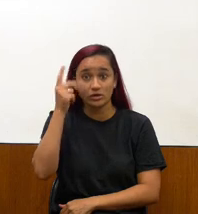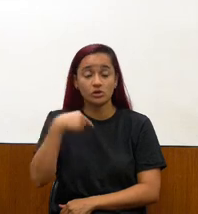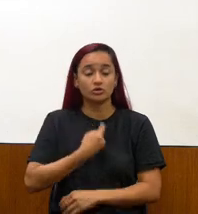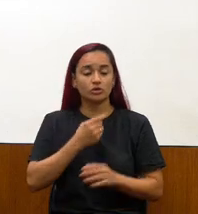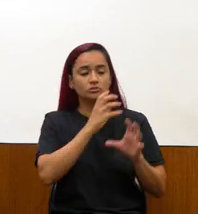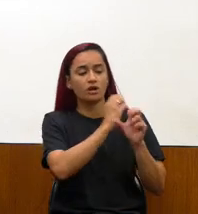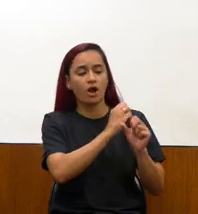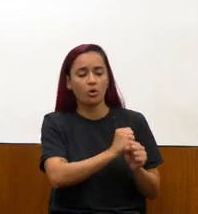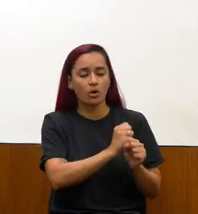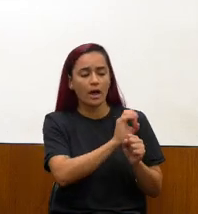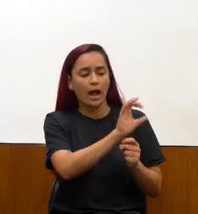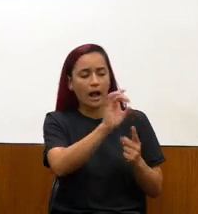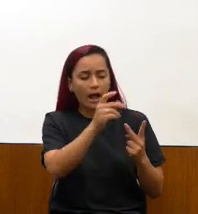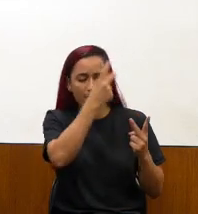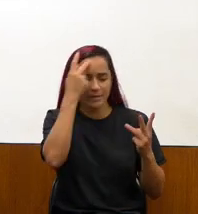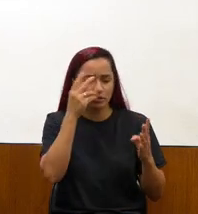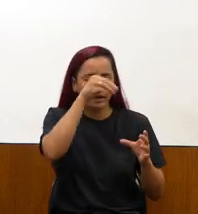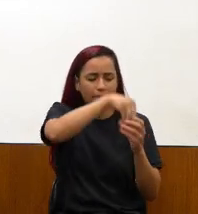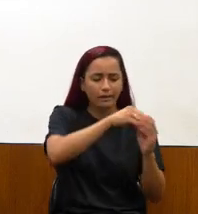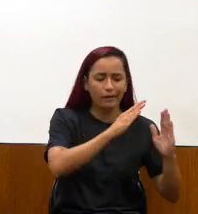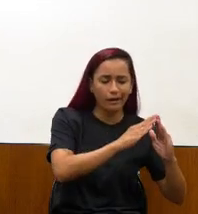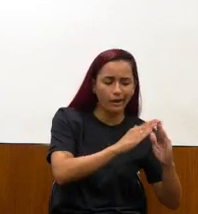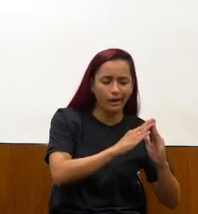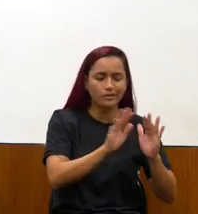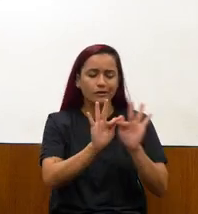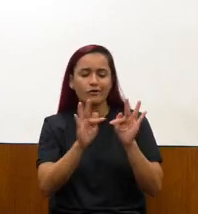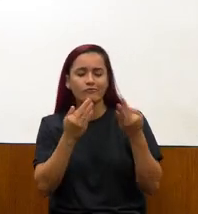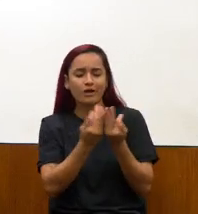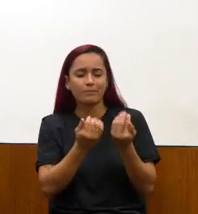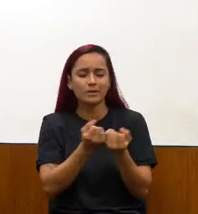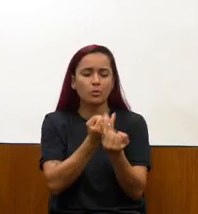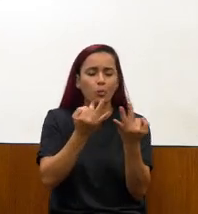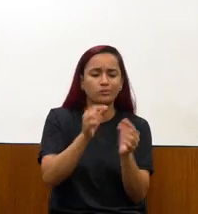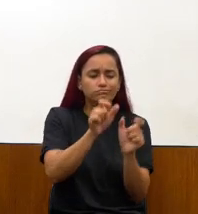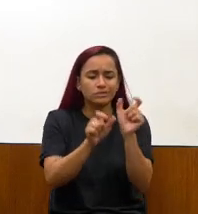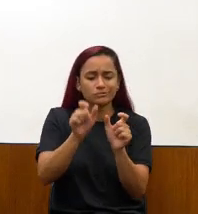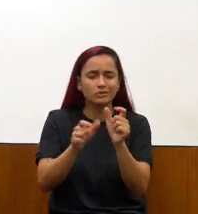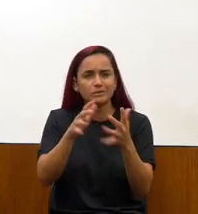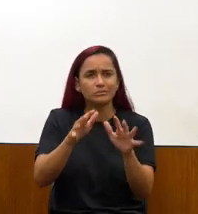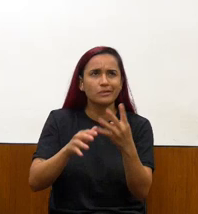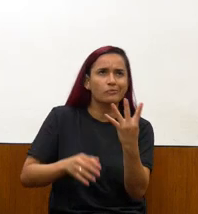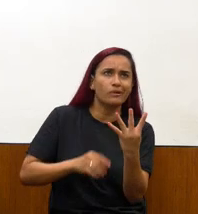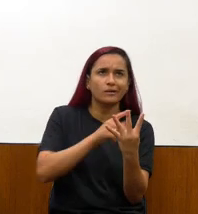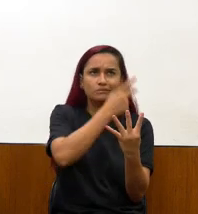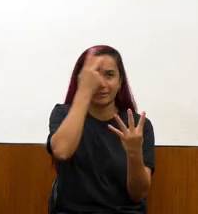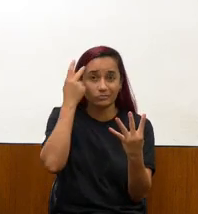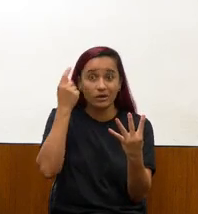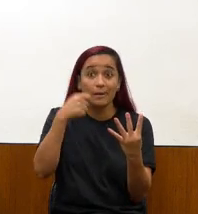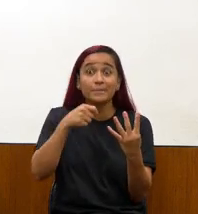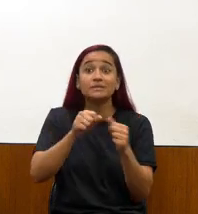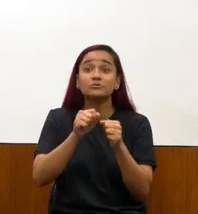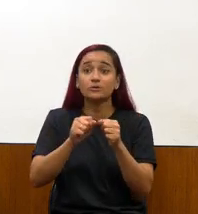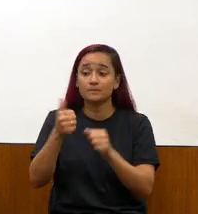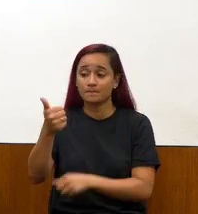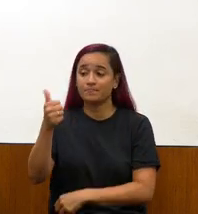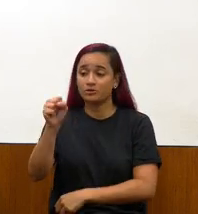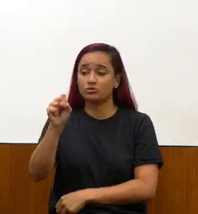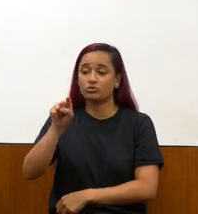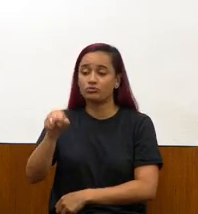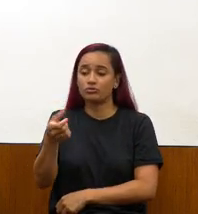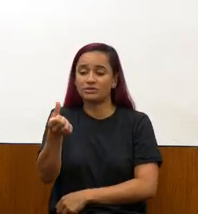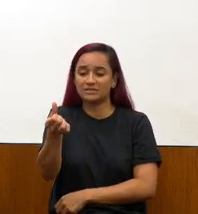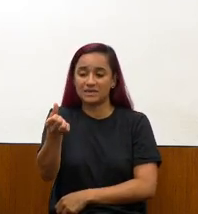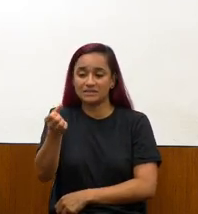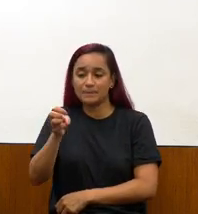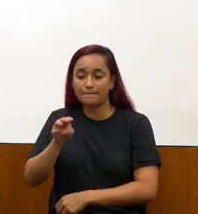tem em casa mais 3 pessoas, cada família é constituída por, na média, de 4 pessoas, a gente tem que multiplicar esses 18,6 milhões por 4, que é